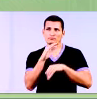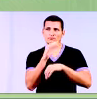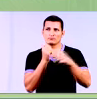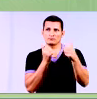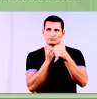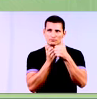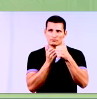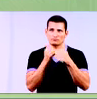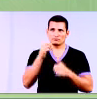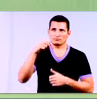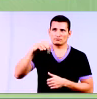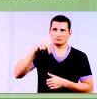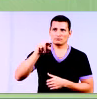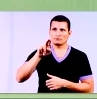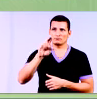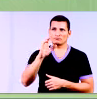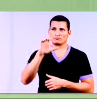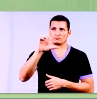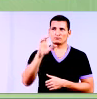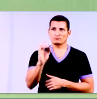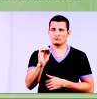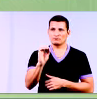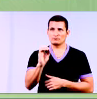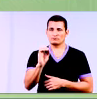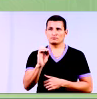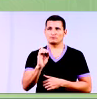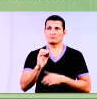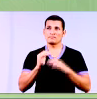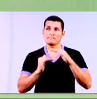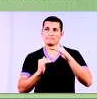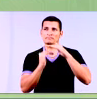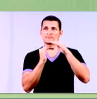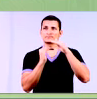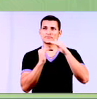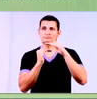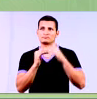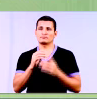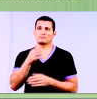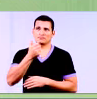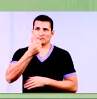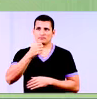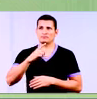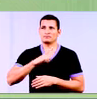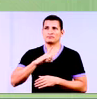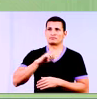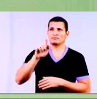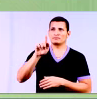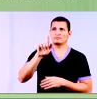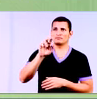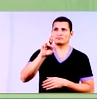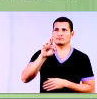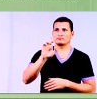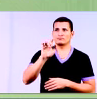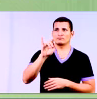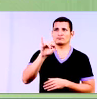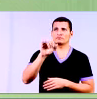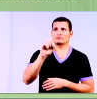essa hierarquia. Aqui a gente tem os registradores aqui, no primeiro são os registradores, a gente já comentou, né?